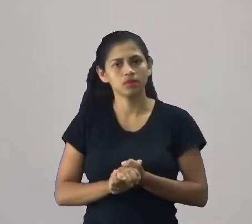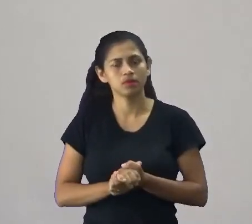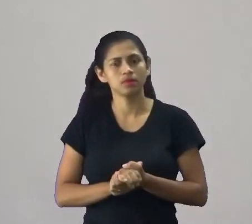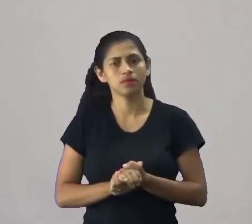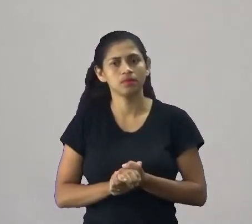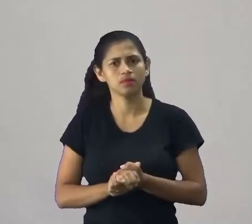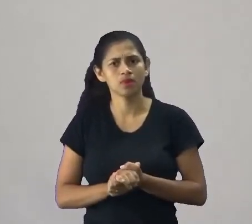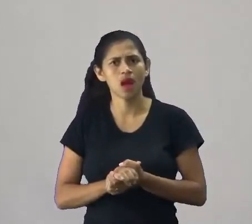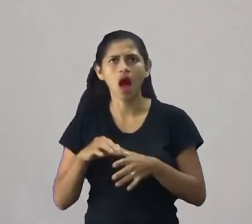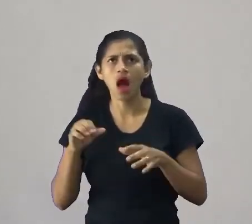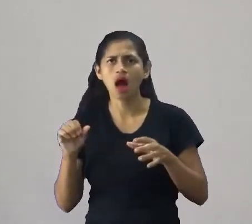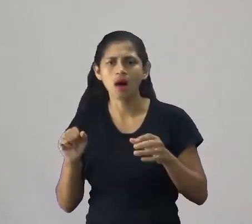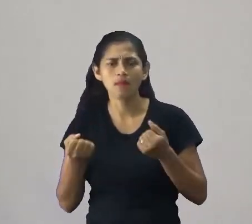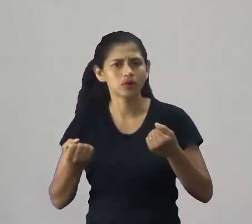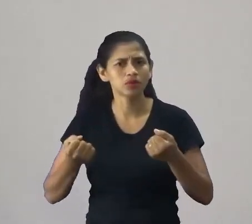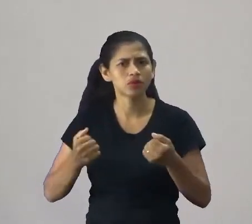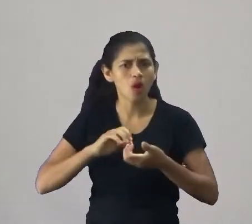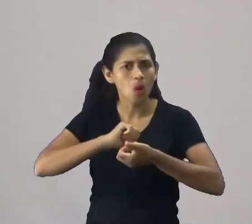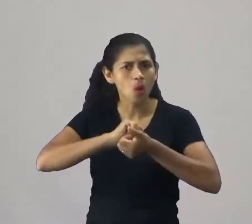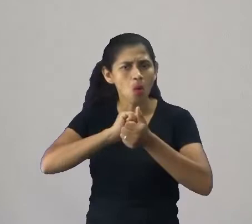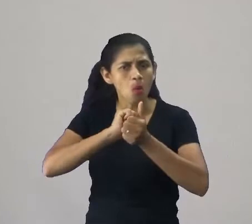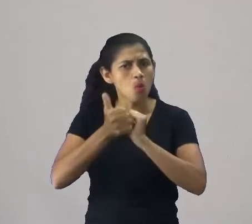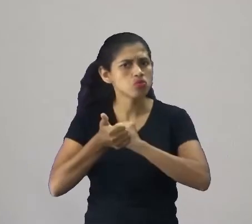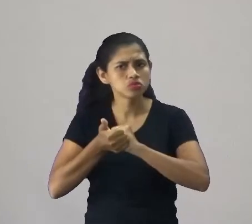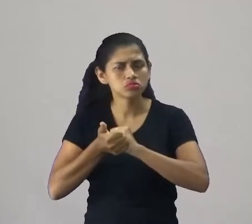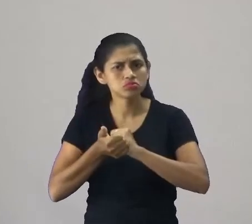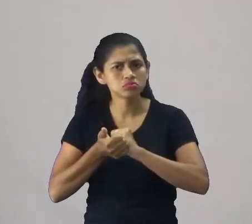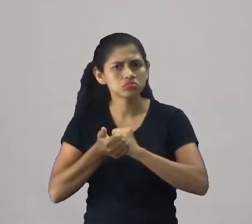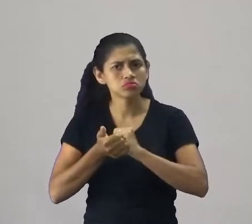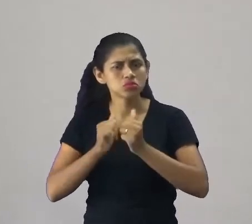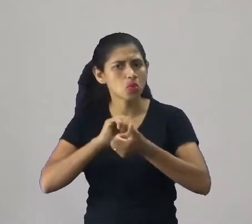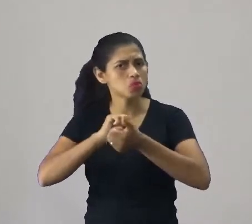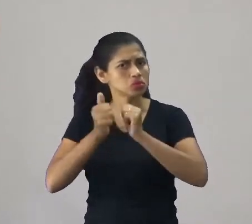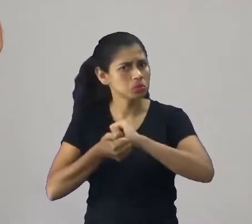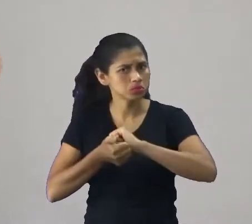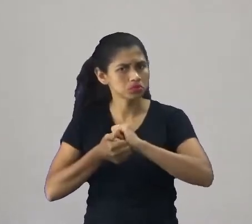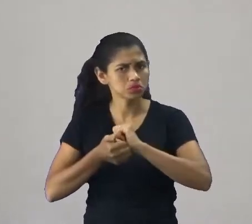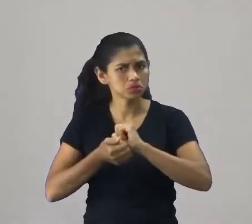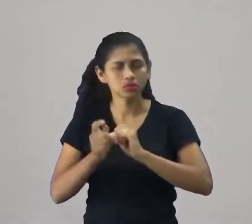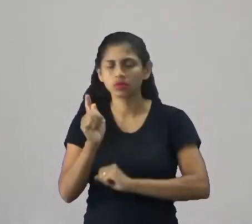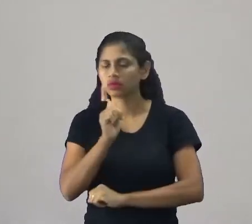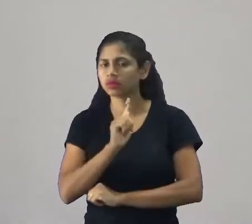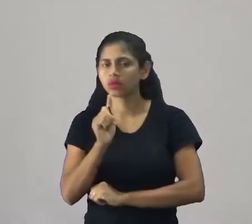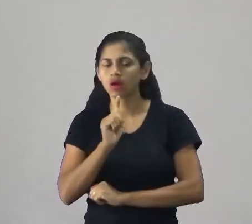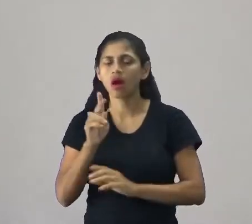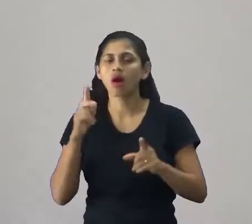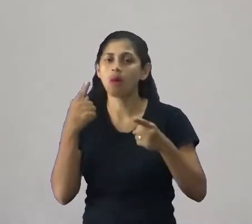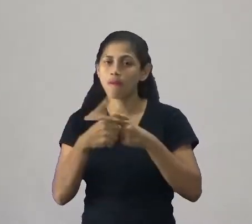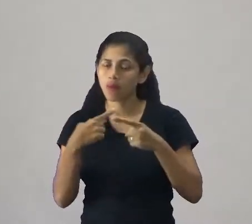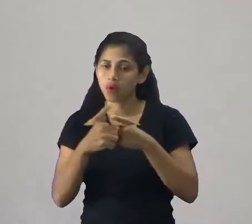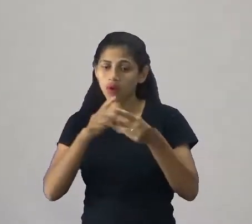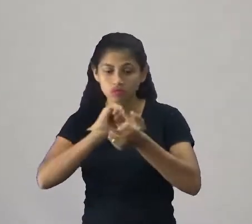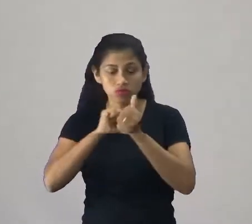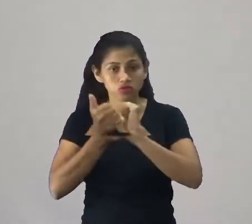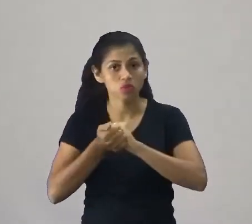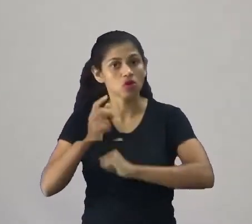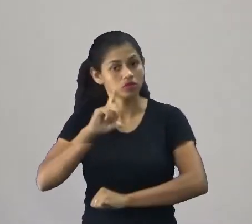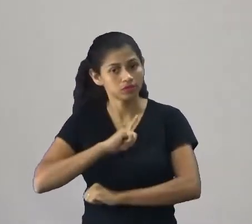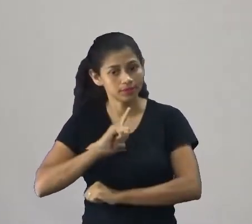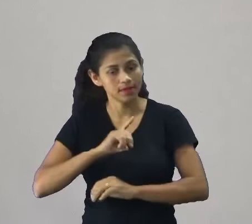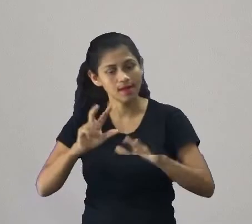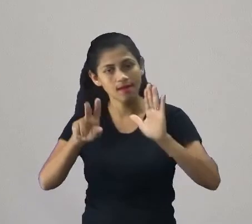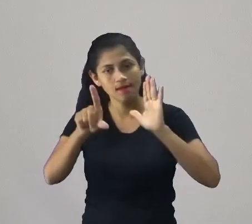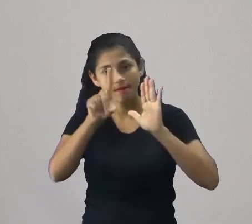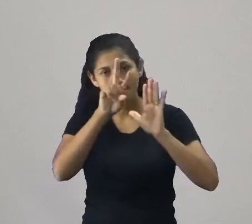é um esporte? Não, porque a gente já mencionou que o esporte tem regulamentação, tem uma estruturação. Às vezes